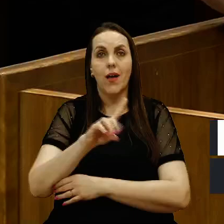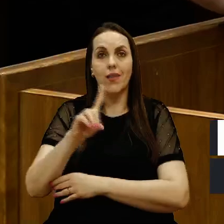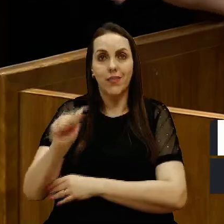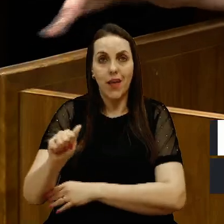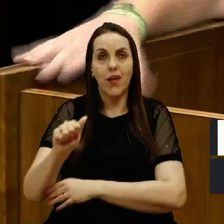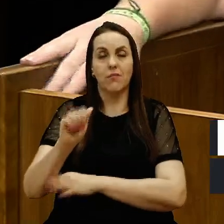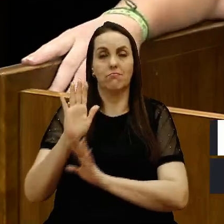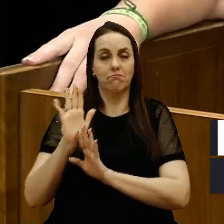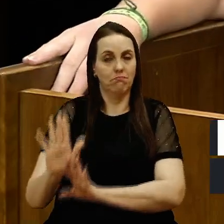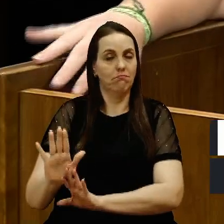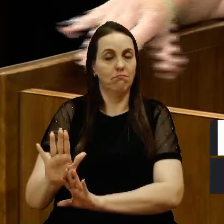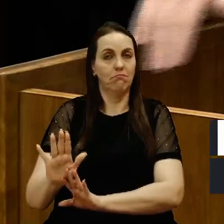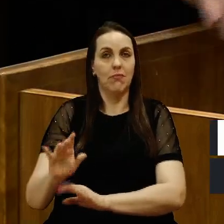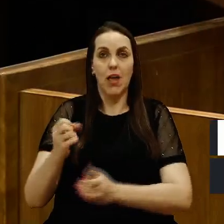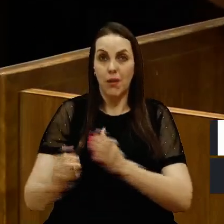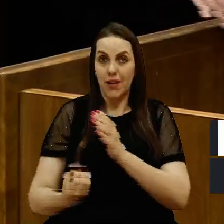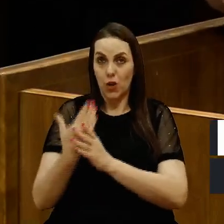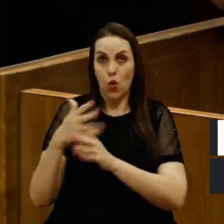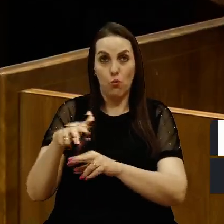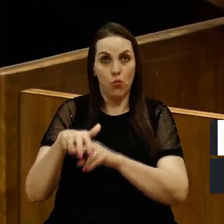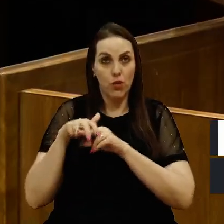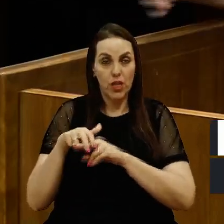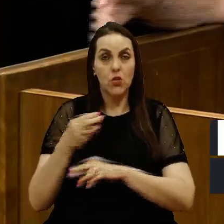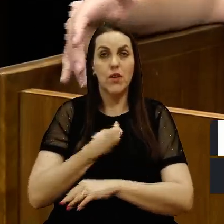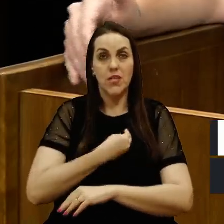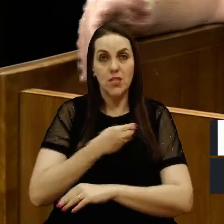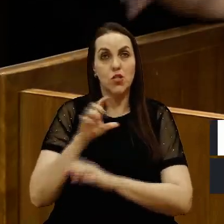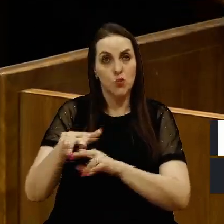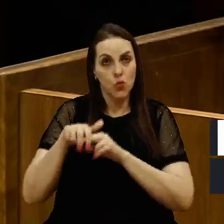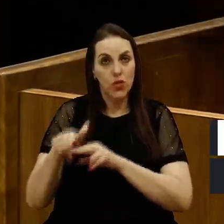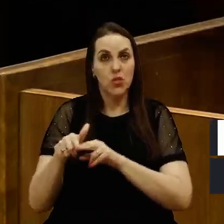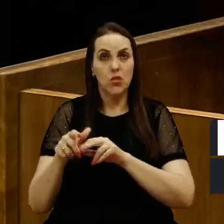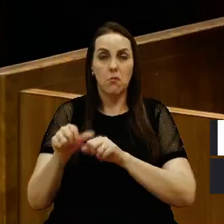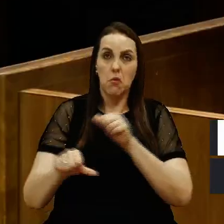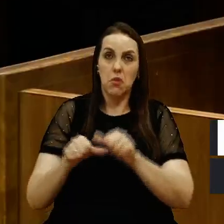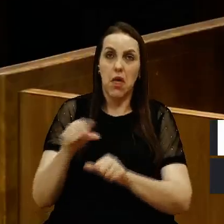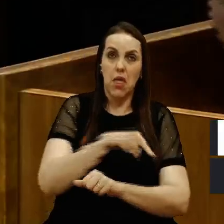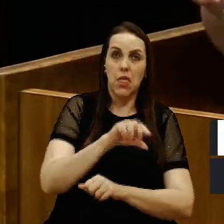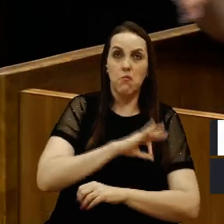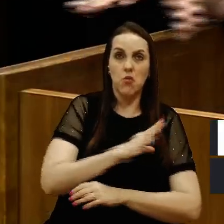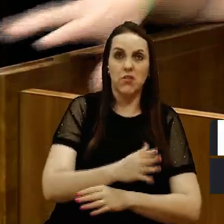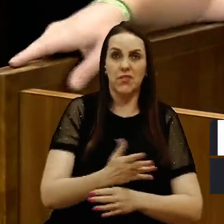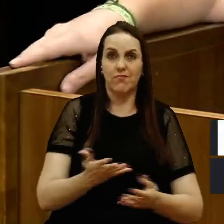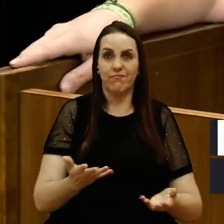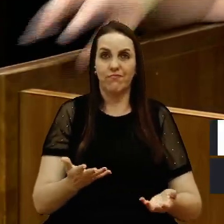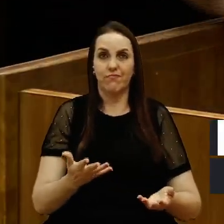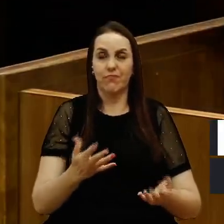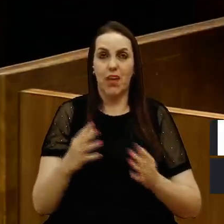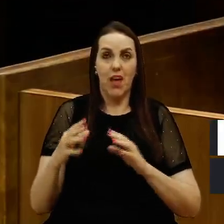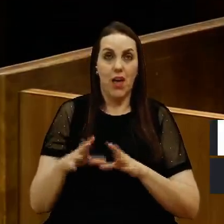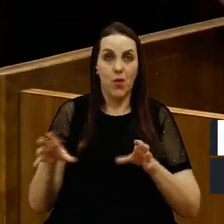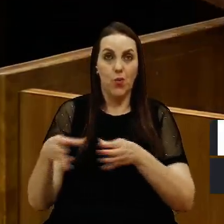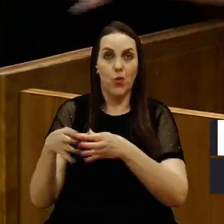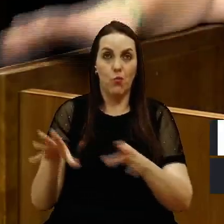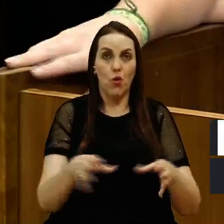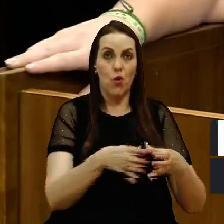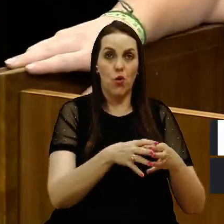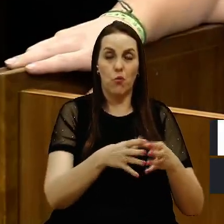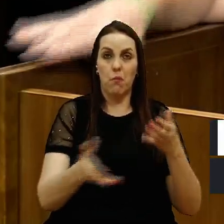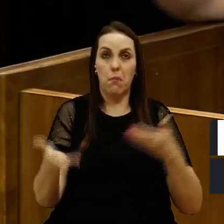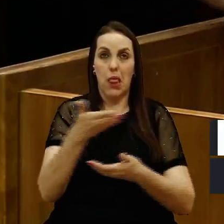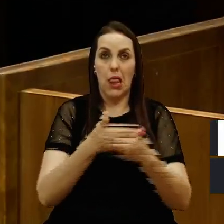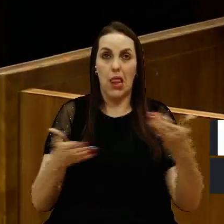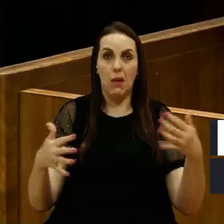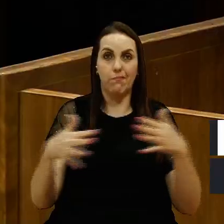para isso que ela existe na nossa cidade. Nós não podemos criar distorções. Daqui a pouco, as instituições, né, as corporações estão batendo